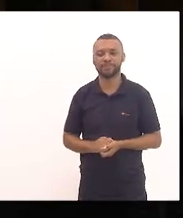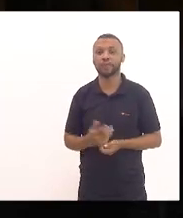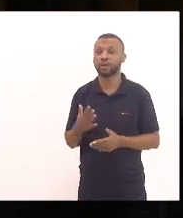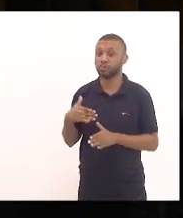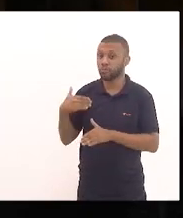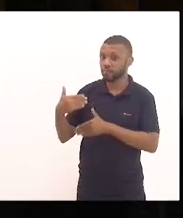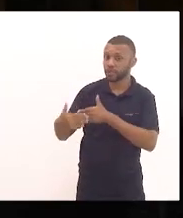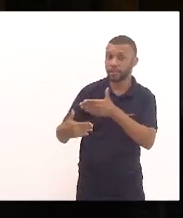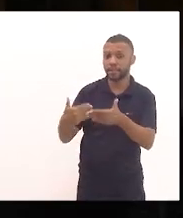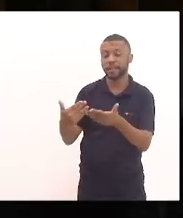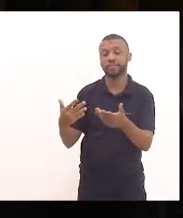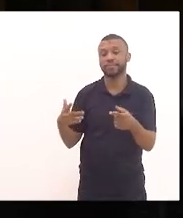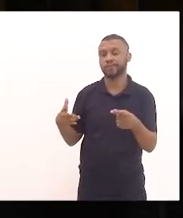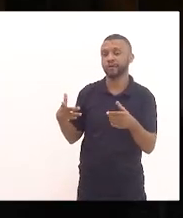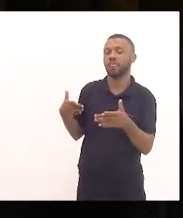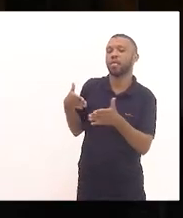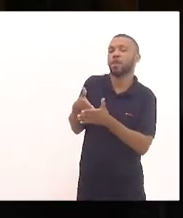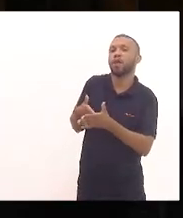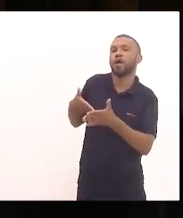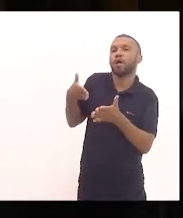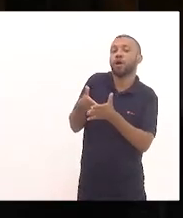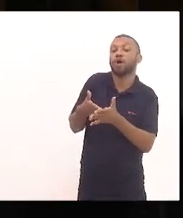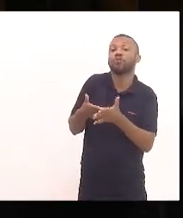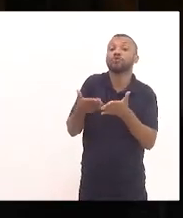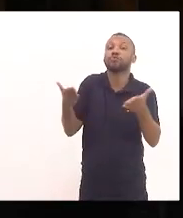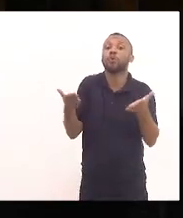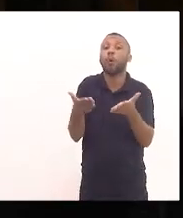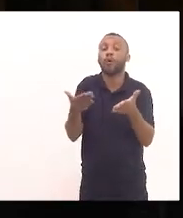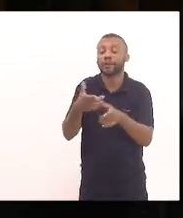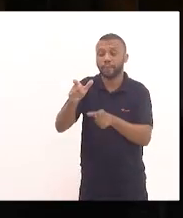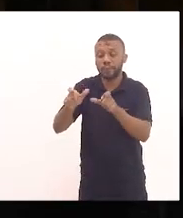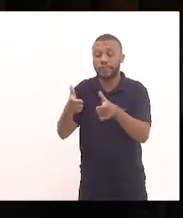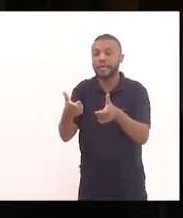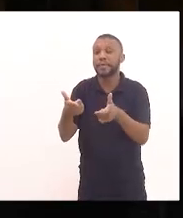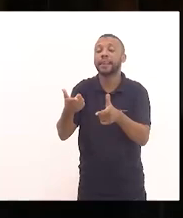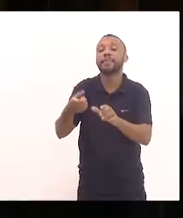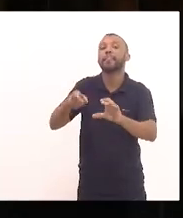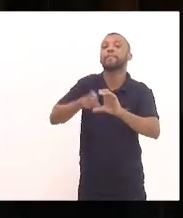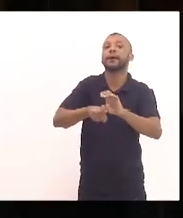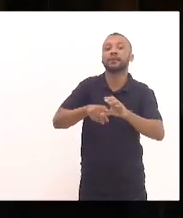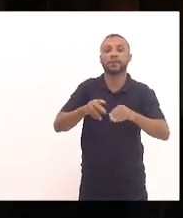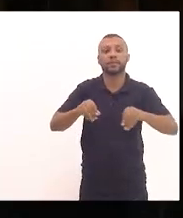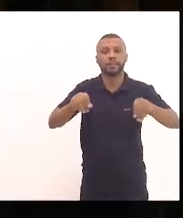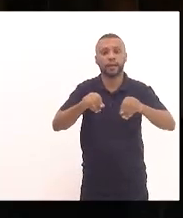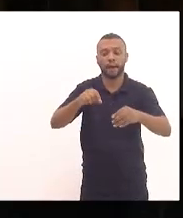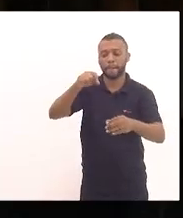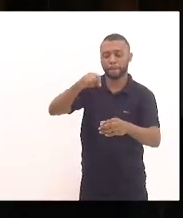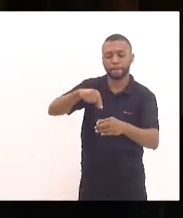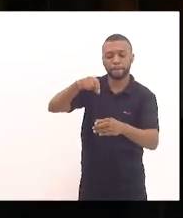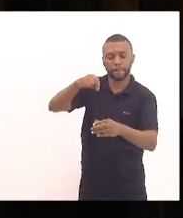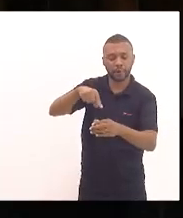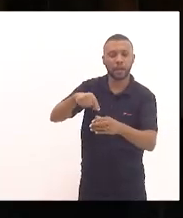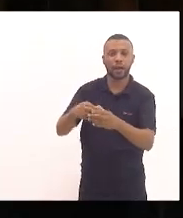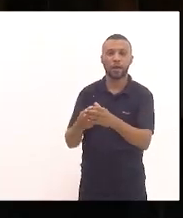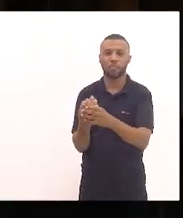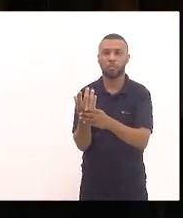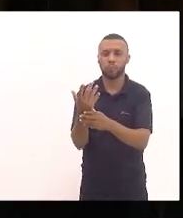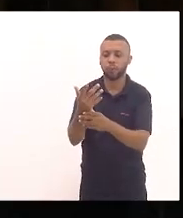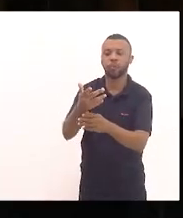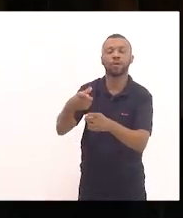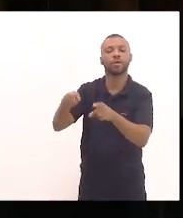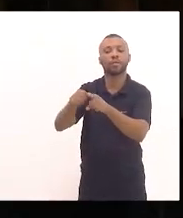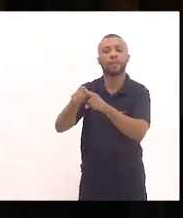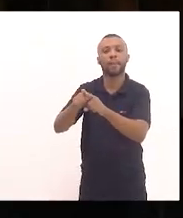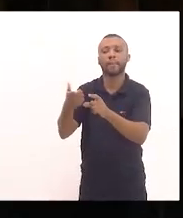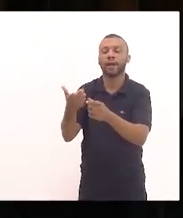inviabilização daqueles e daquelas que hoje dependem da terra para plantar e para colher e para ter o seu próprio sustento. E